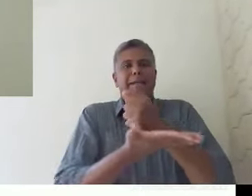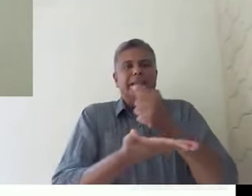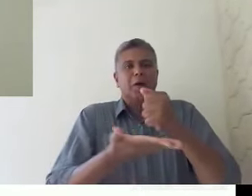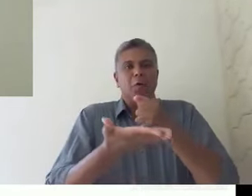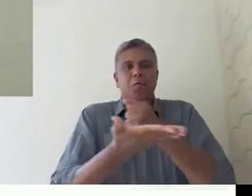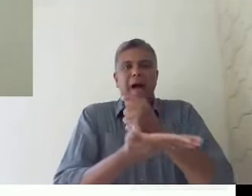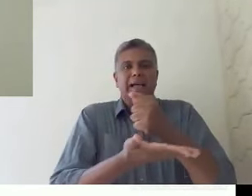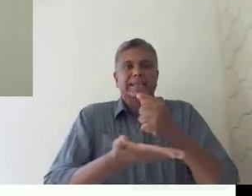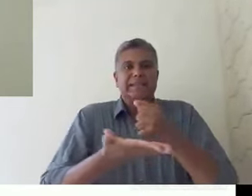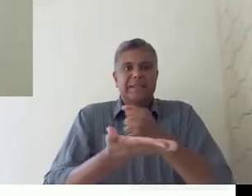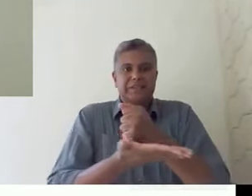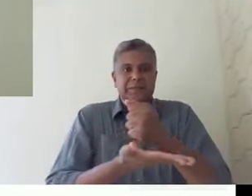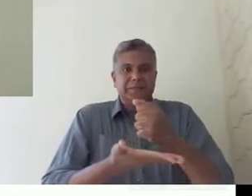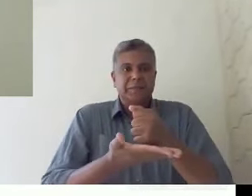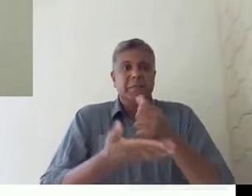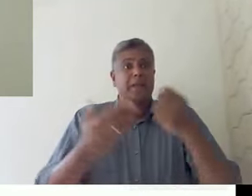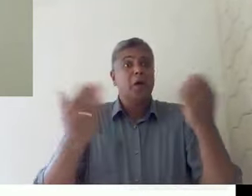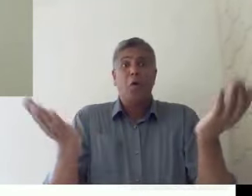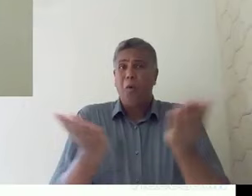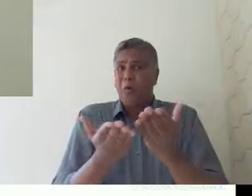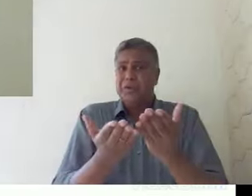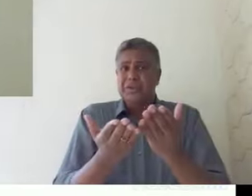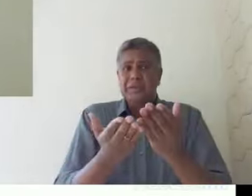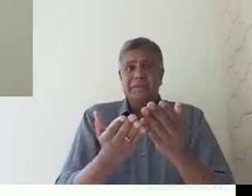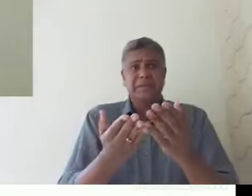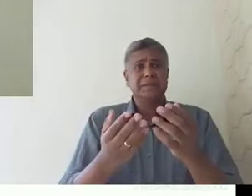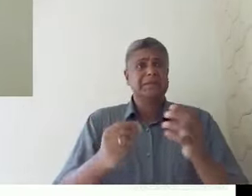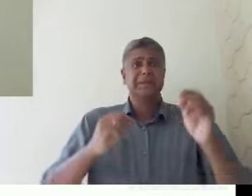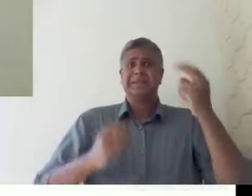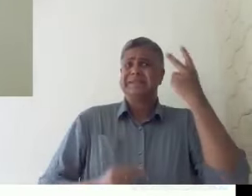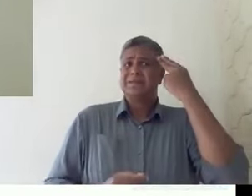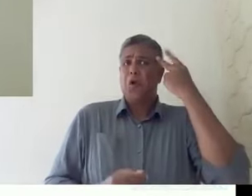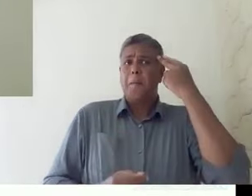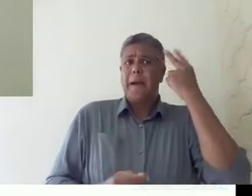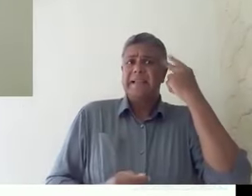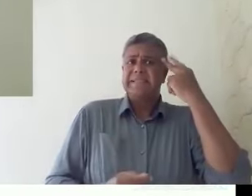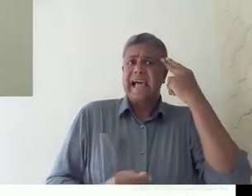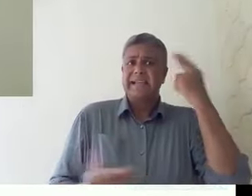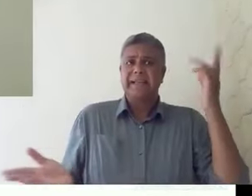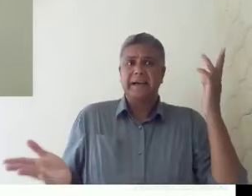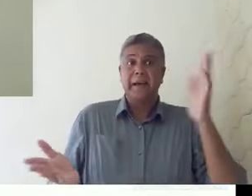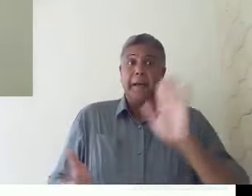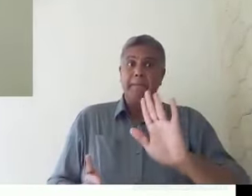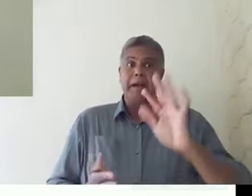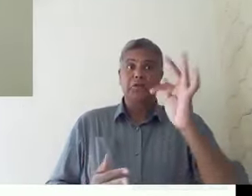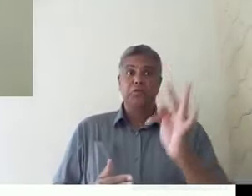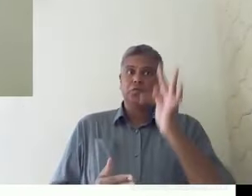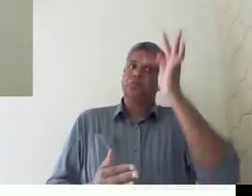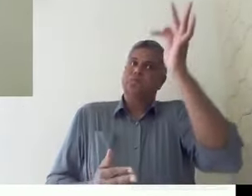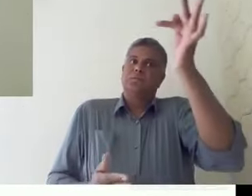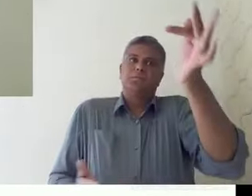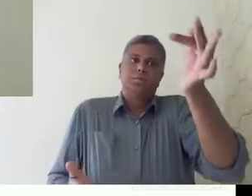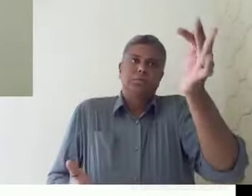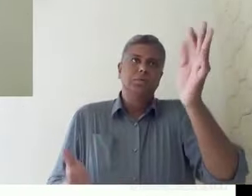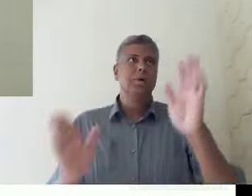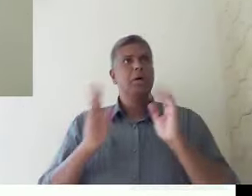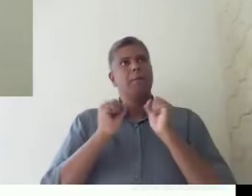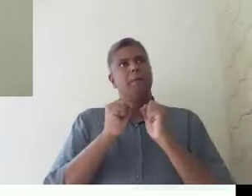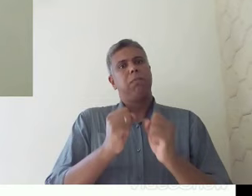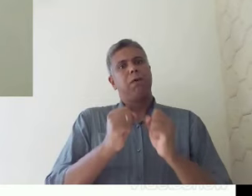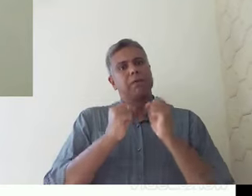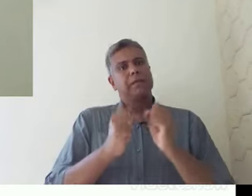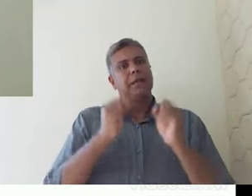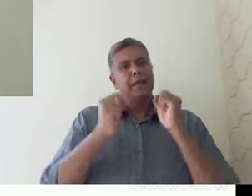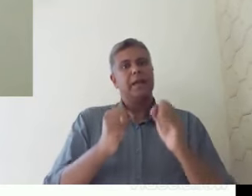medida, elas já estão bem consolidadas e é pouco provável que elas mudem, né, de uns anos para frente, a não